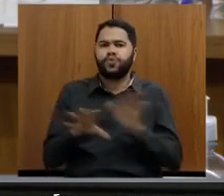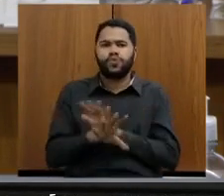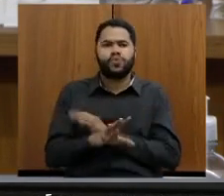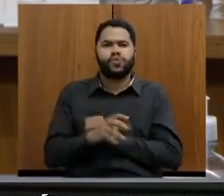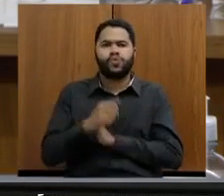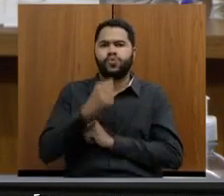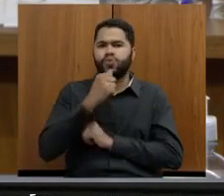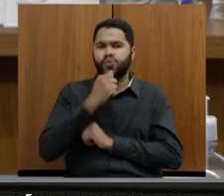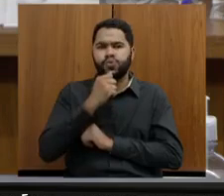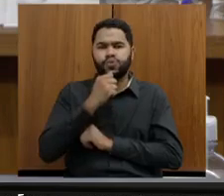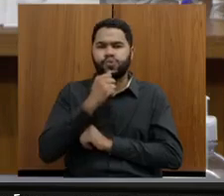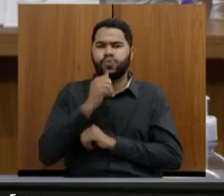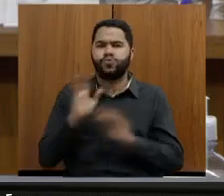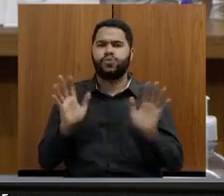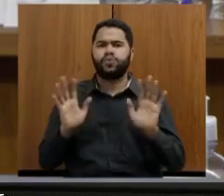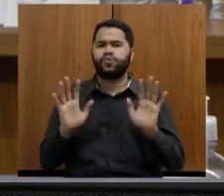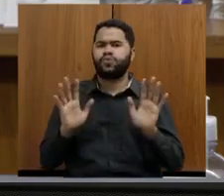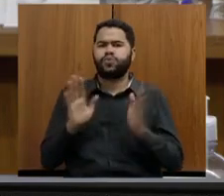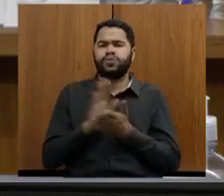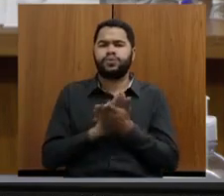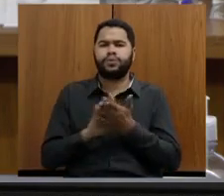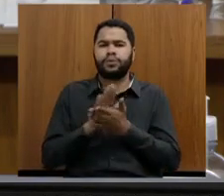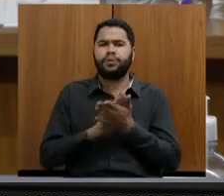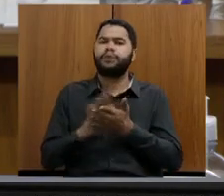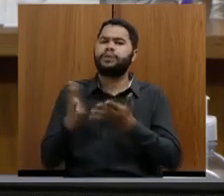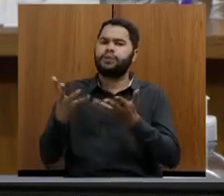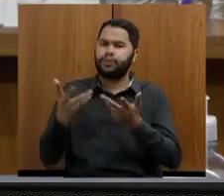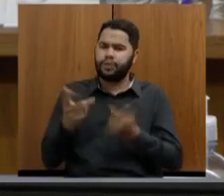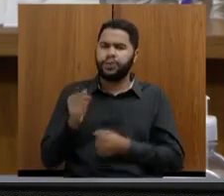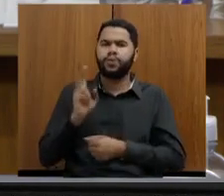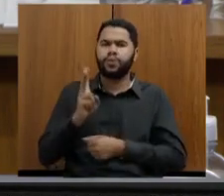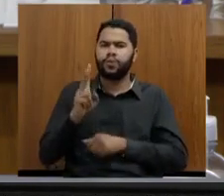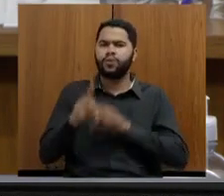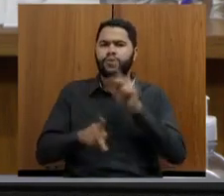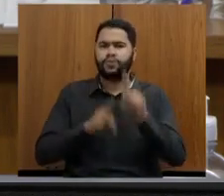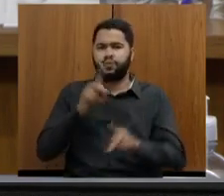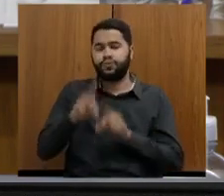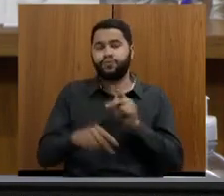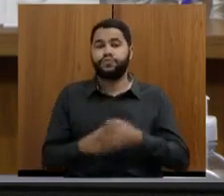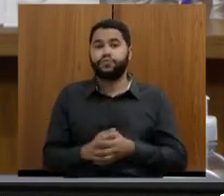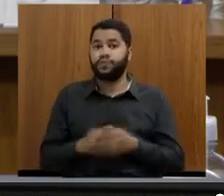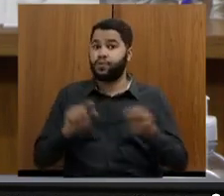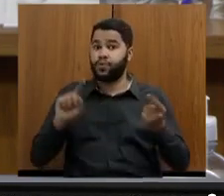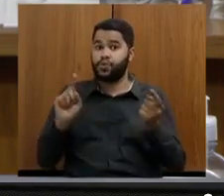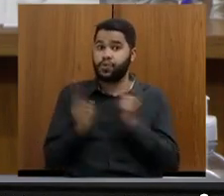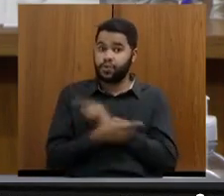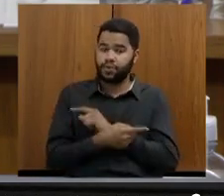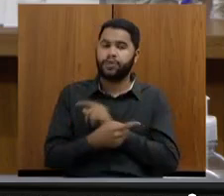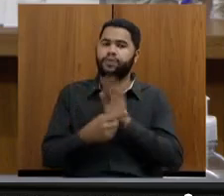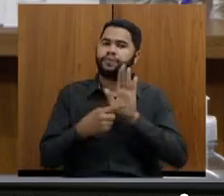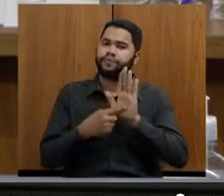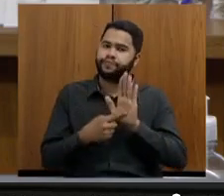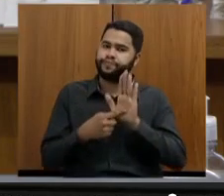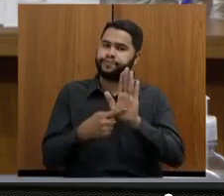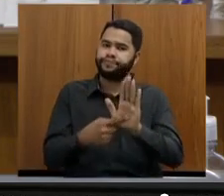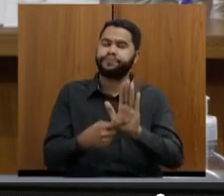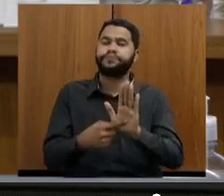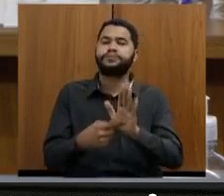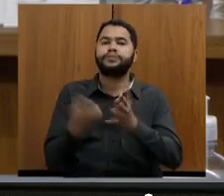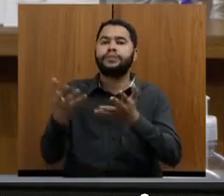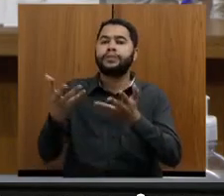não interrompemos em nenhum momento os atendimentos à população pelo contrário como mostramos